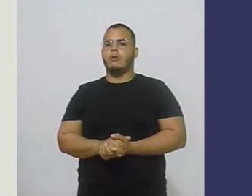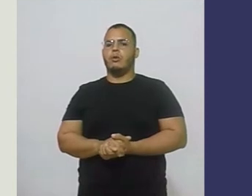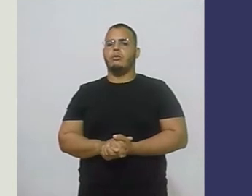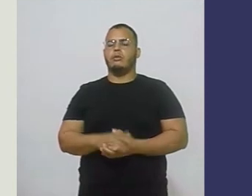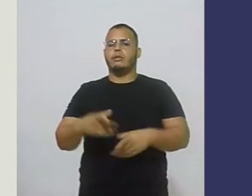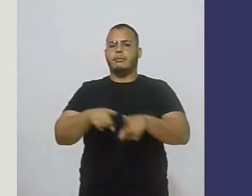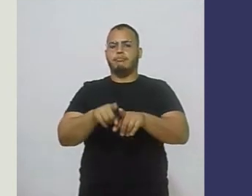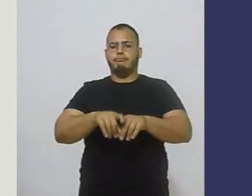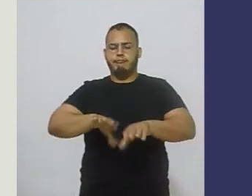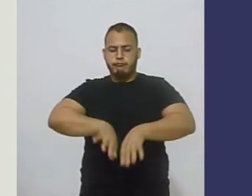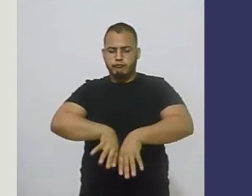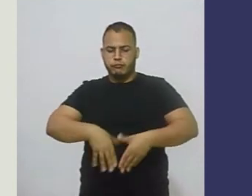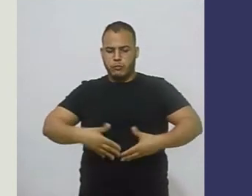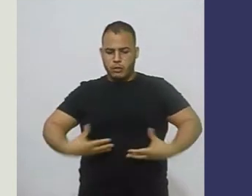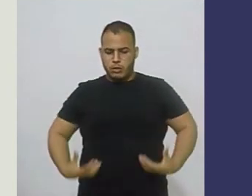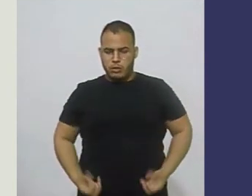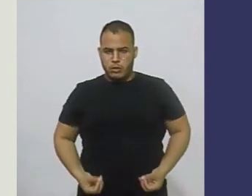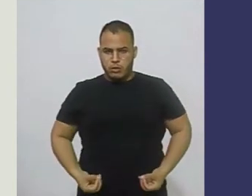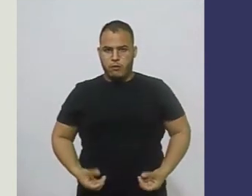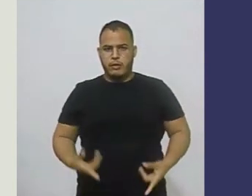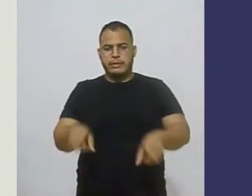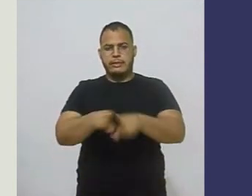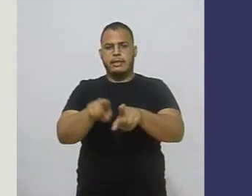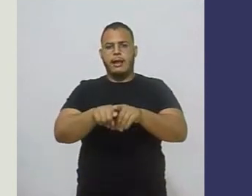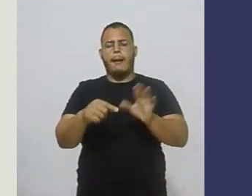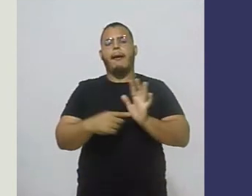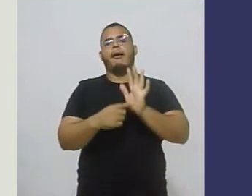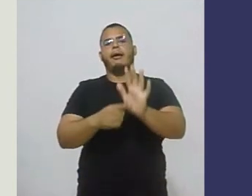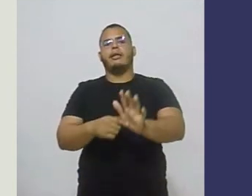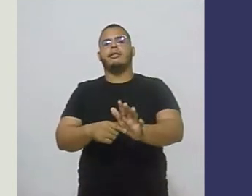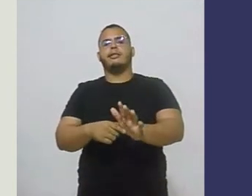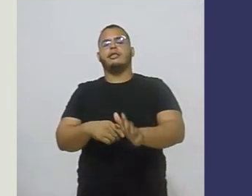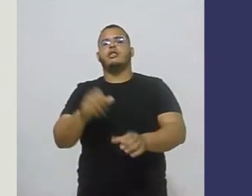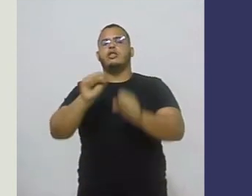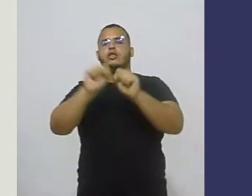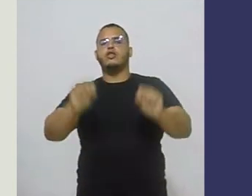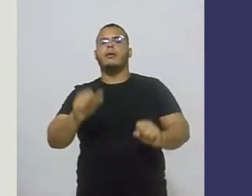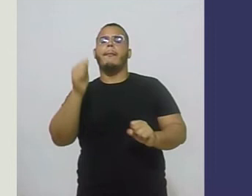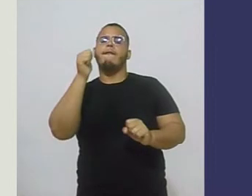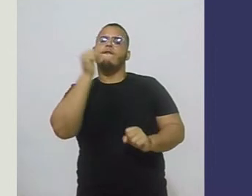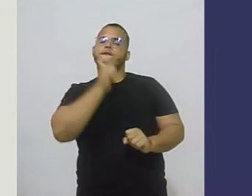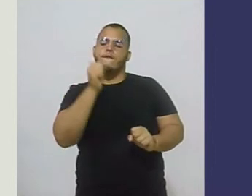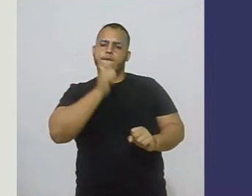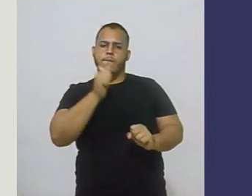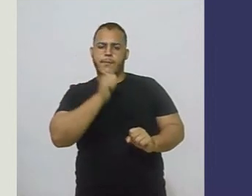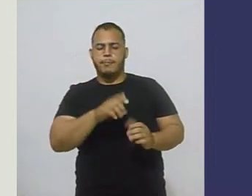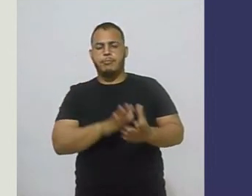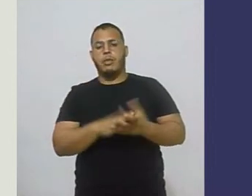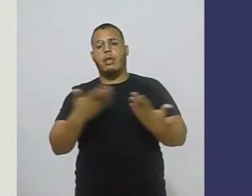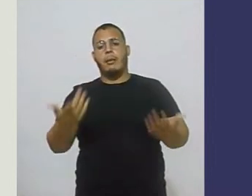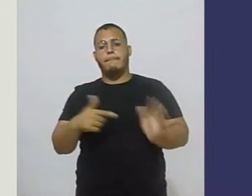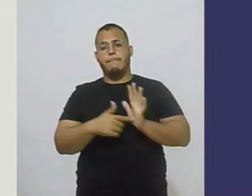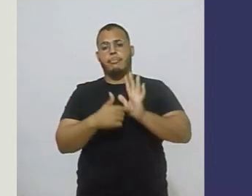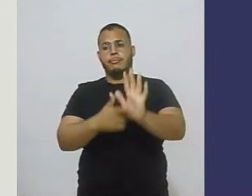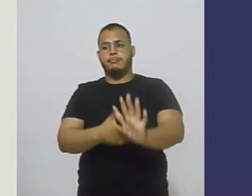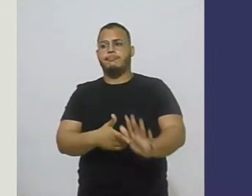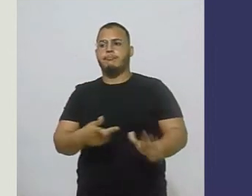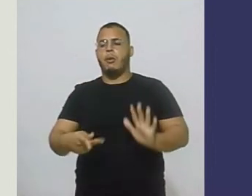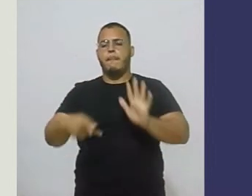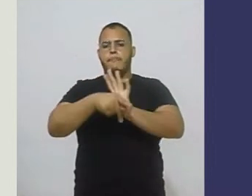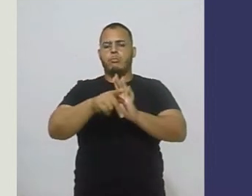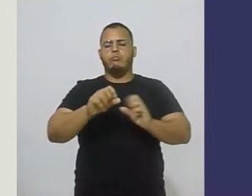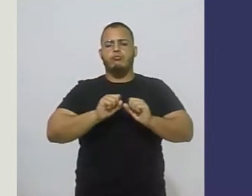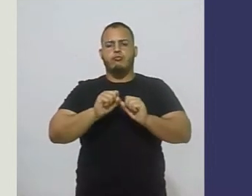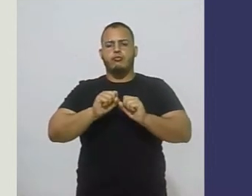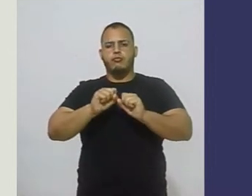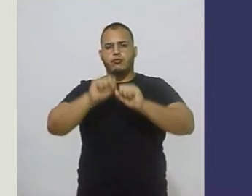Agora os ovários são aí as glândulas, né, do sistema feminino, certo? São os órgãos que fazem parte do sistema genital feminino,